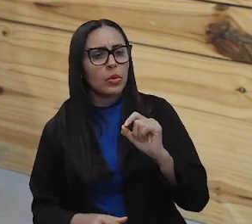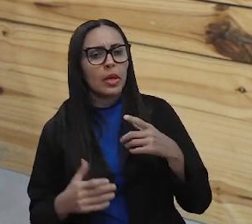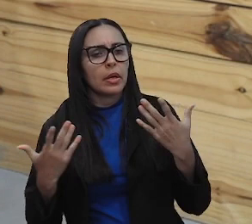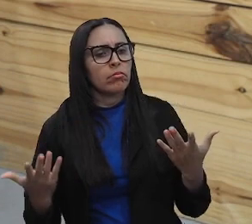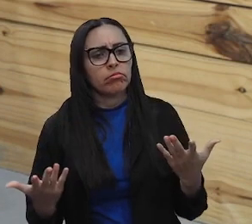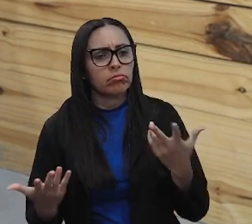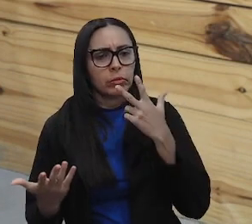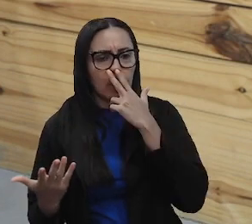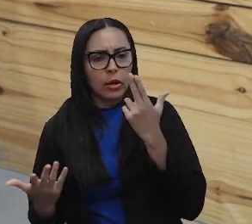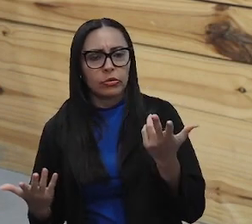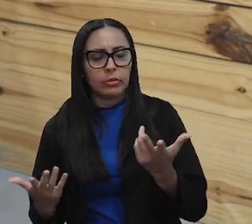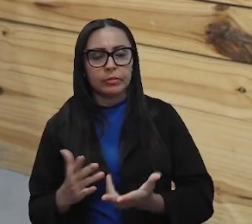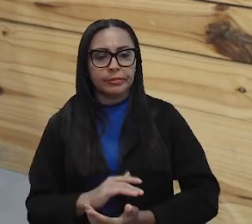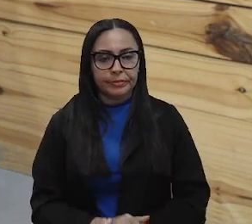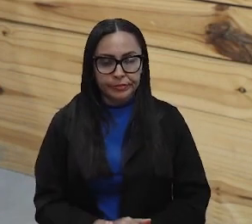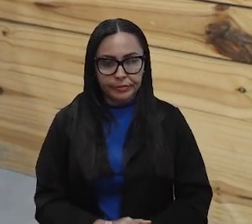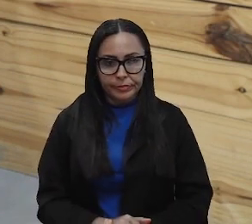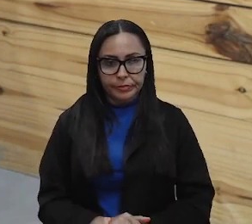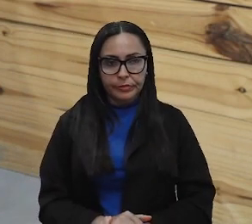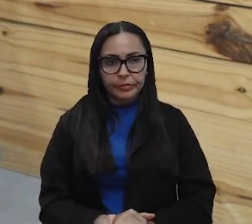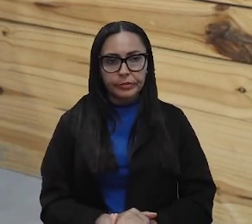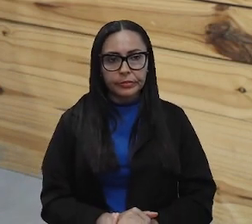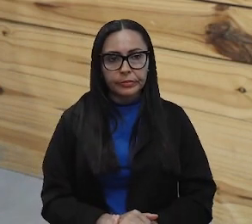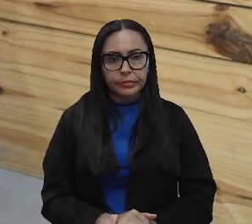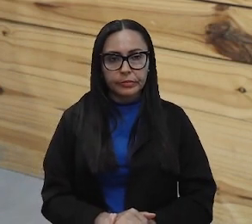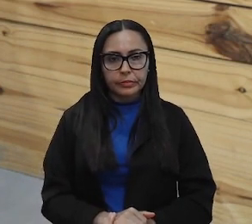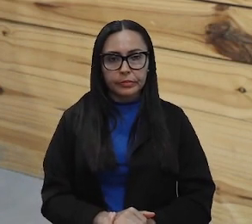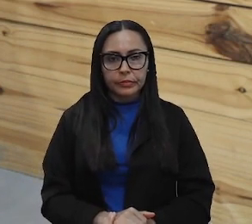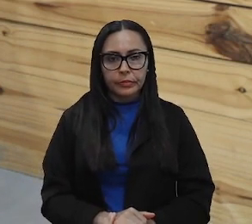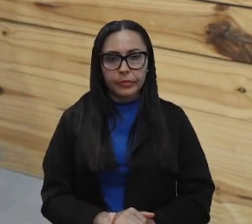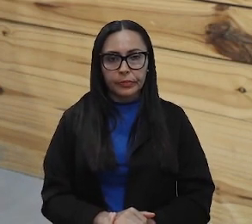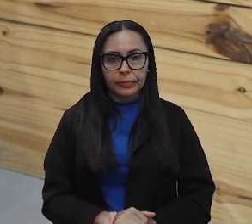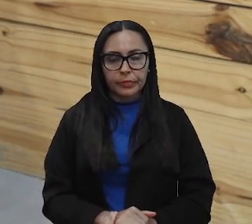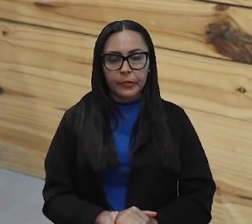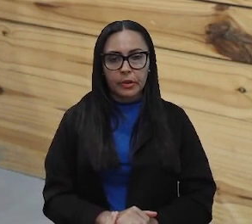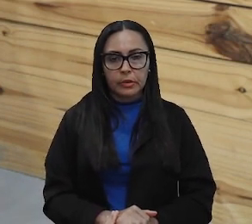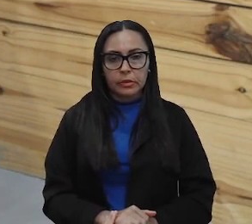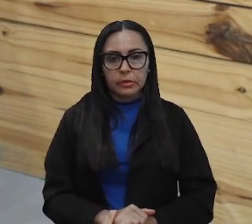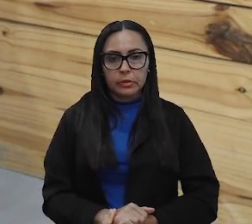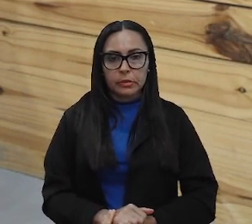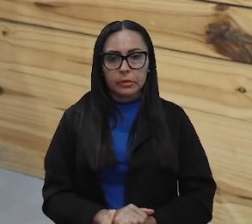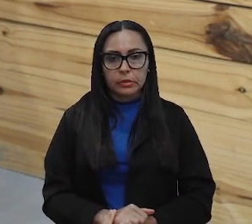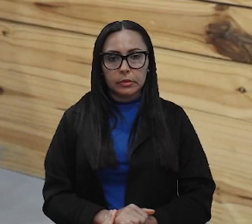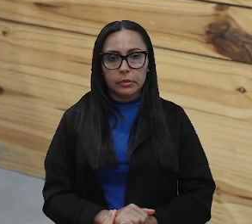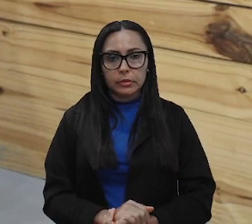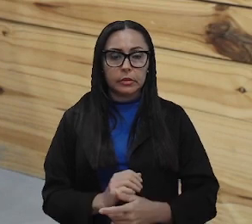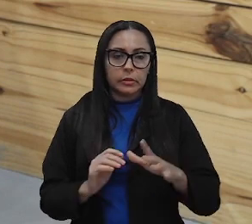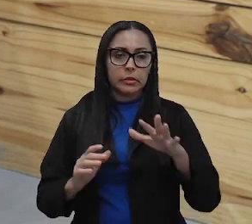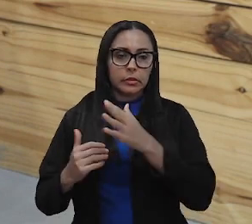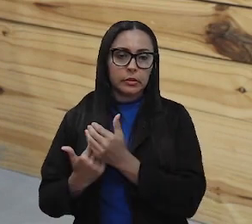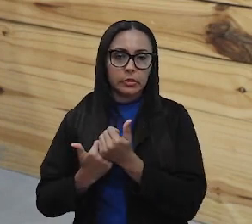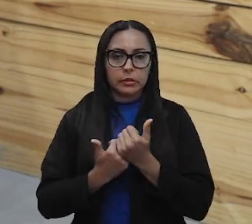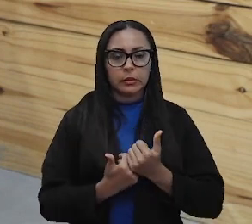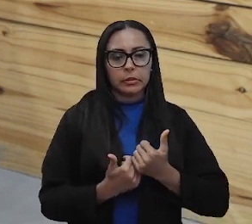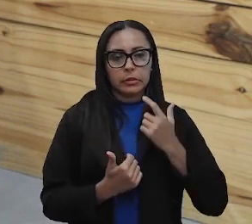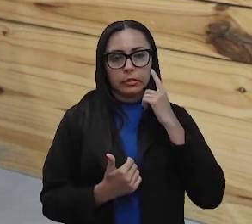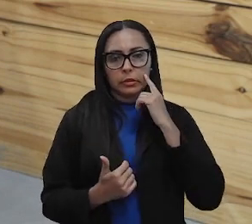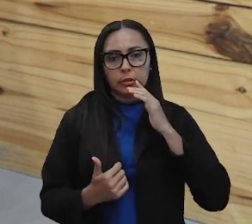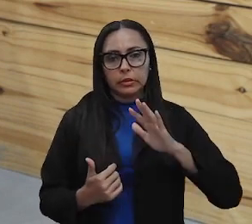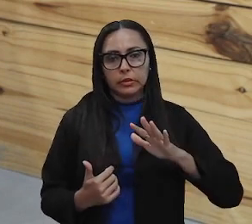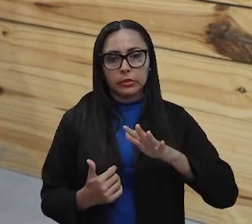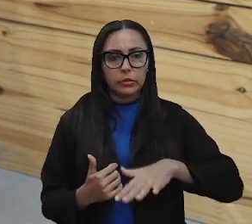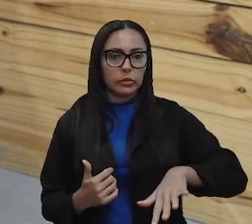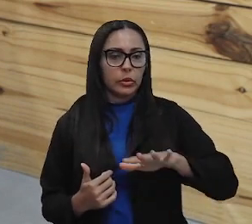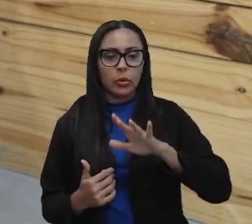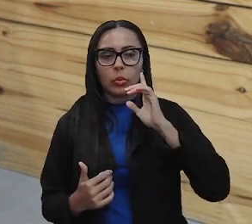algum exercício? Como é que funciona isso? Ele está lá, ele interpretou, terminou de interpretar, aí foi substituído, chega lá, senta e pronto, ou não? Qual é a